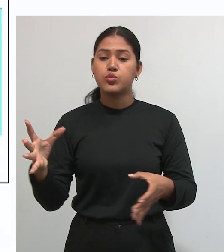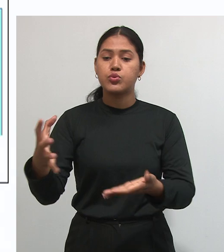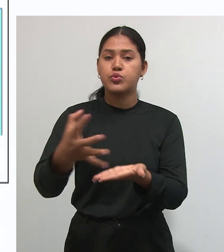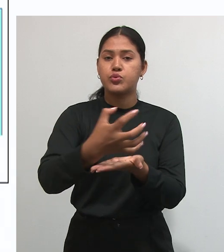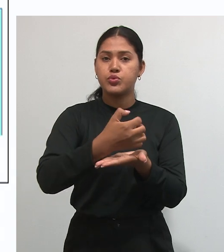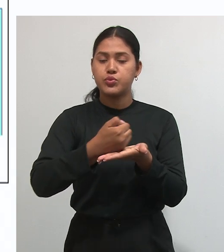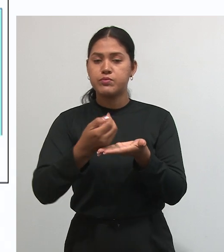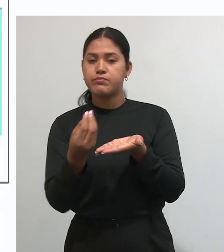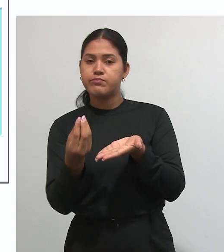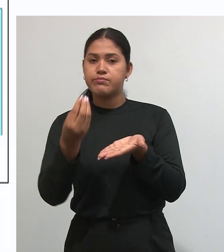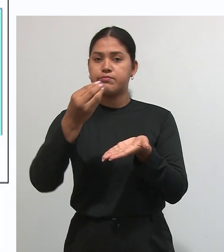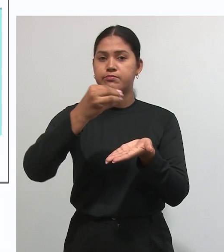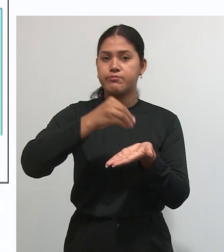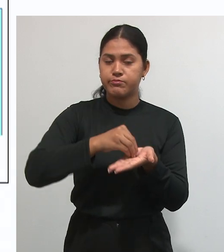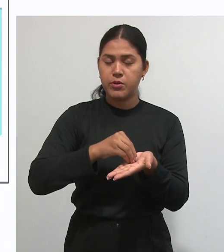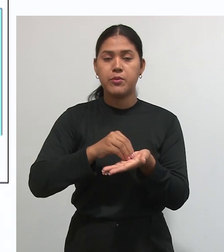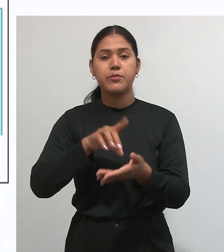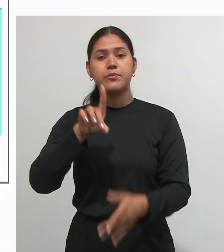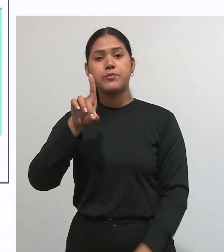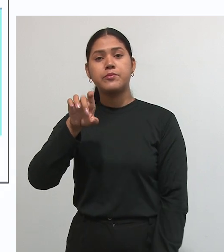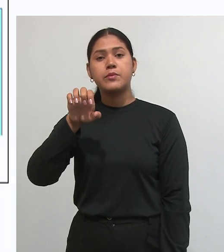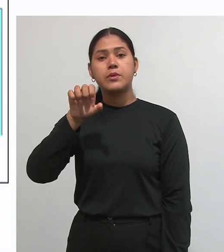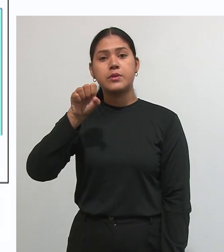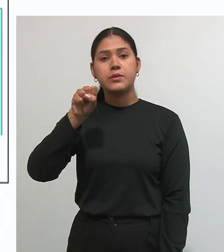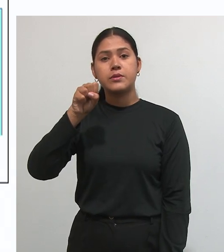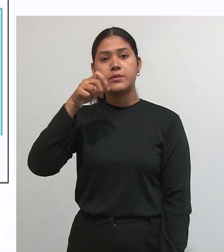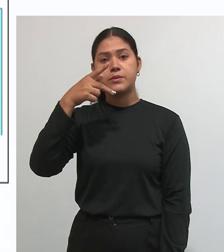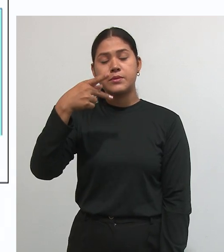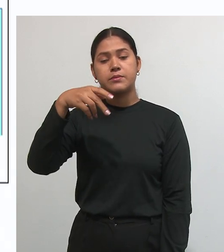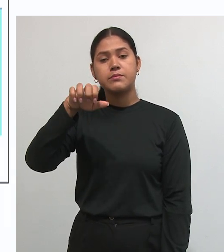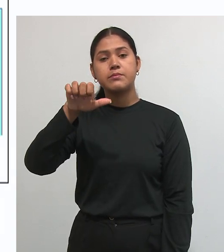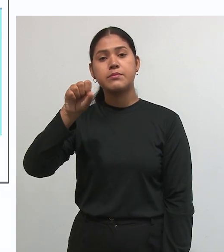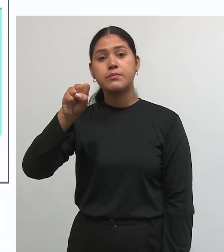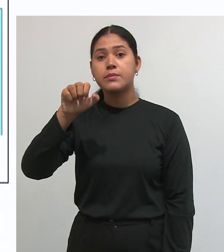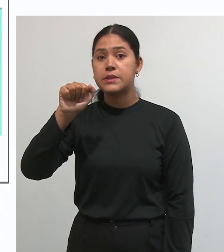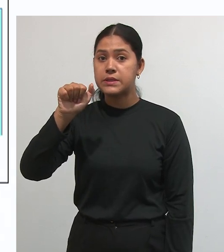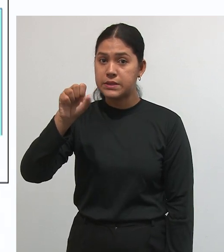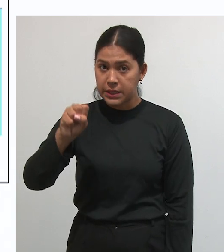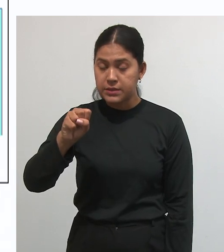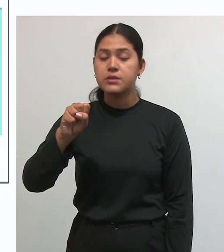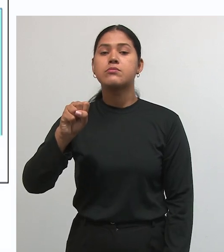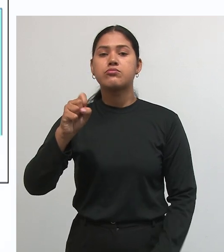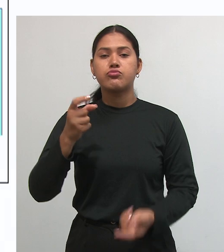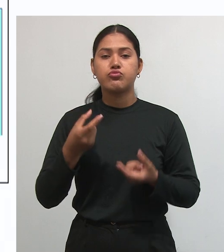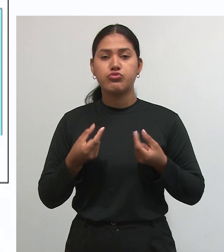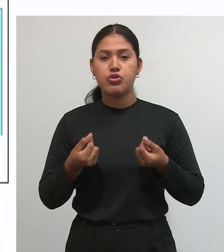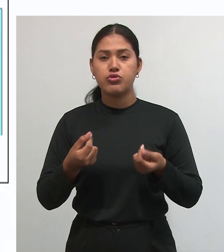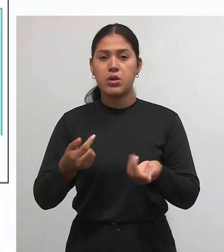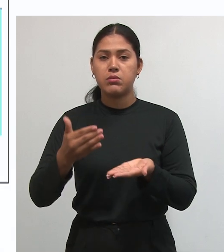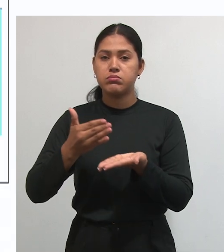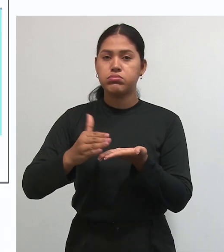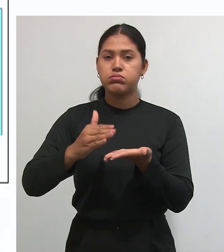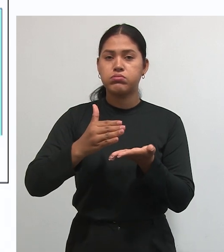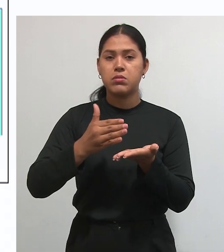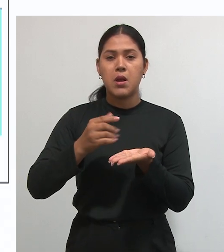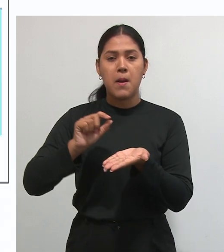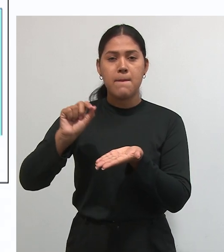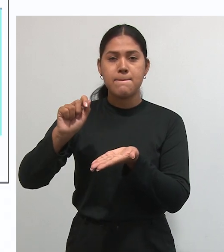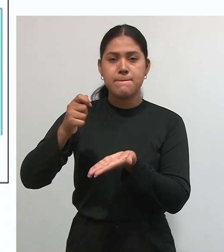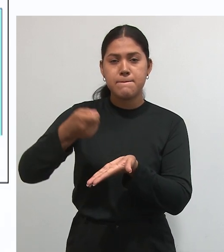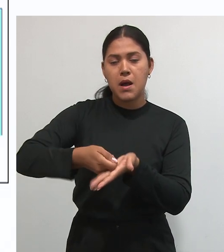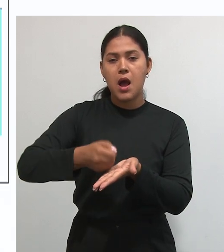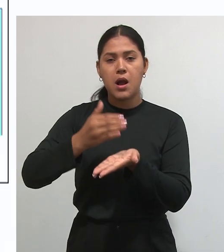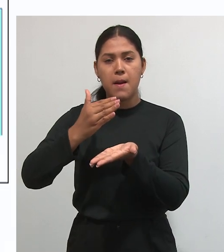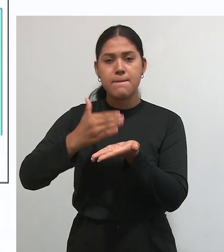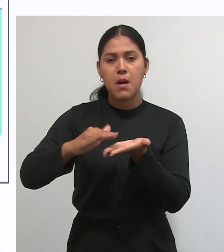cálculo, né, das inscrições dos restos a pagar não processados, que é feito o ajuste aqui, e também, aqui a gente mostra também